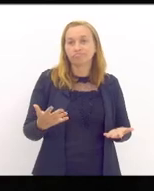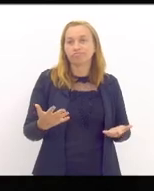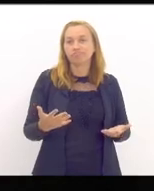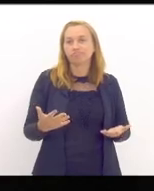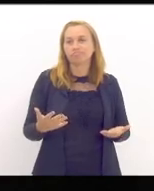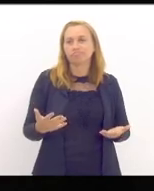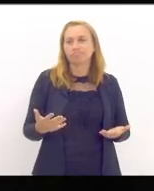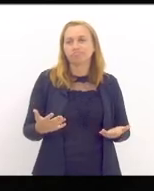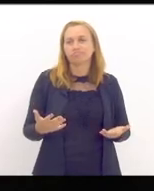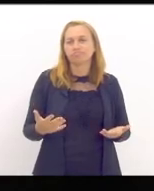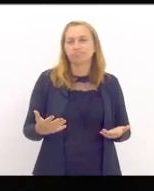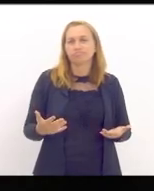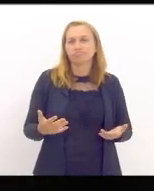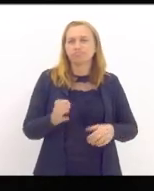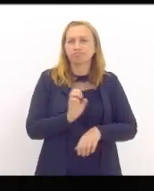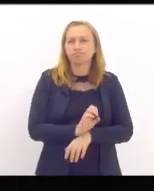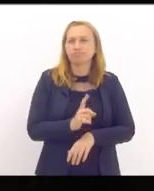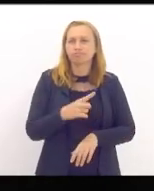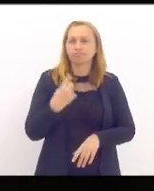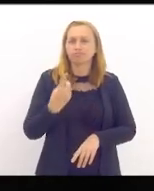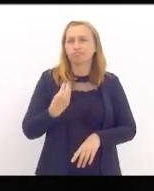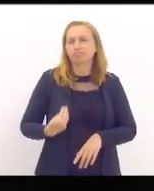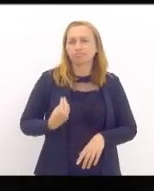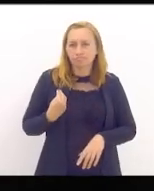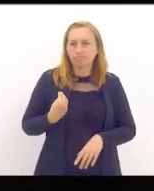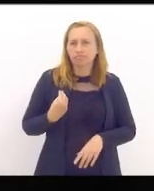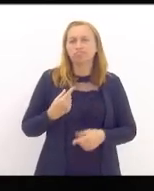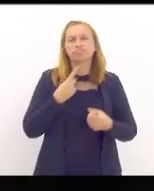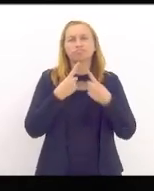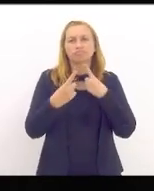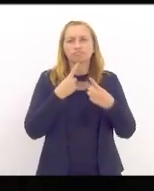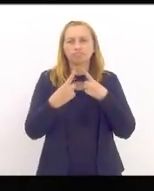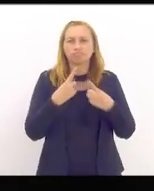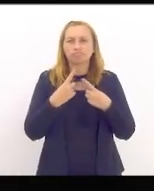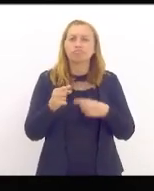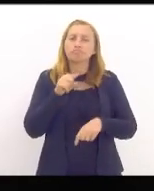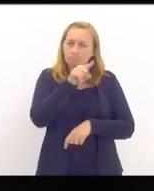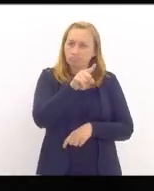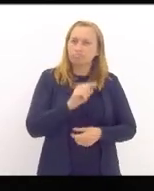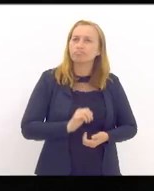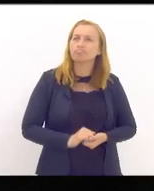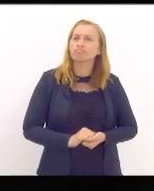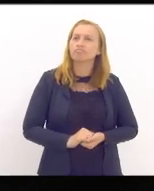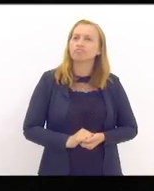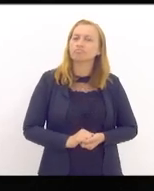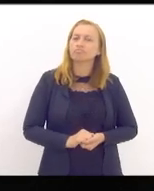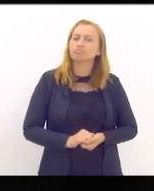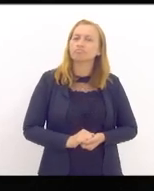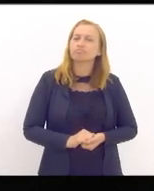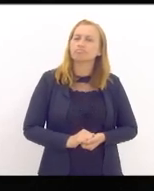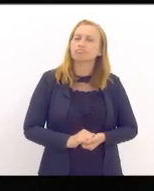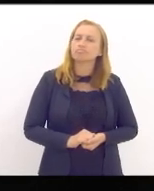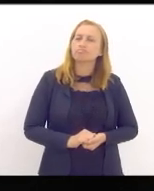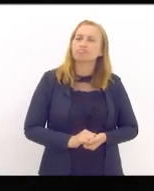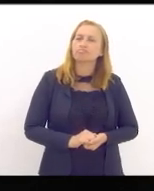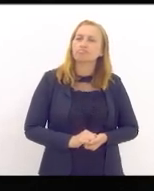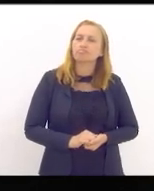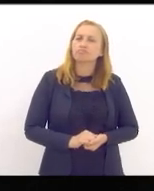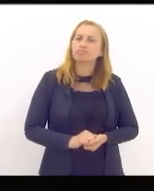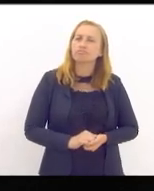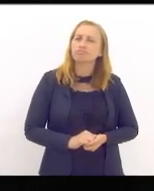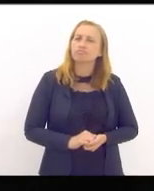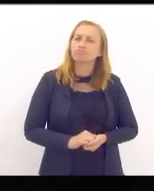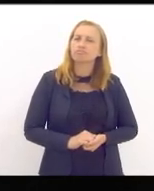esse estado sobre as nossas vidas são discutidas lá de maneira que